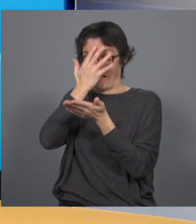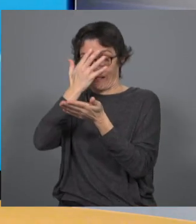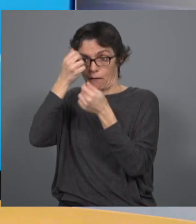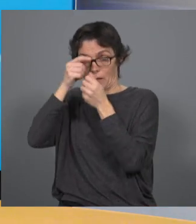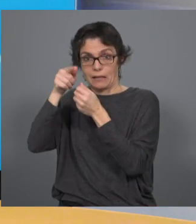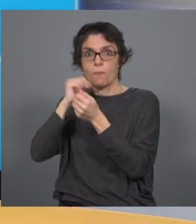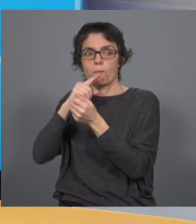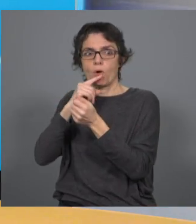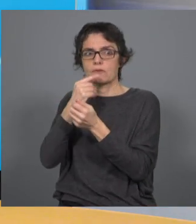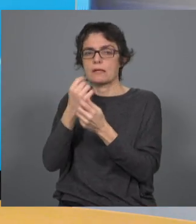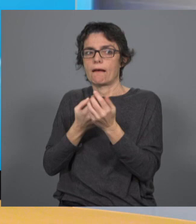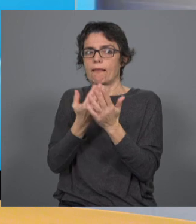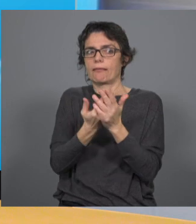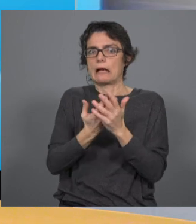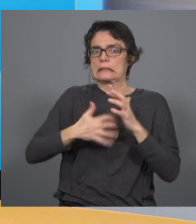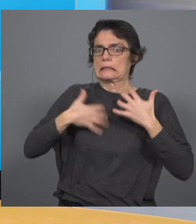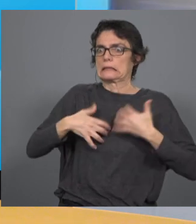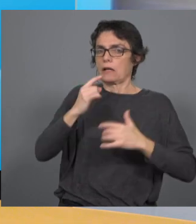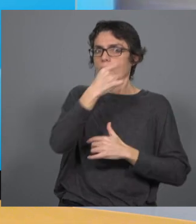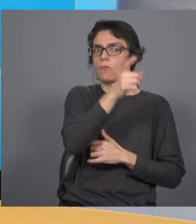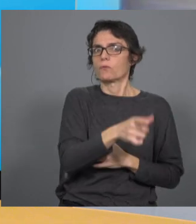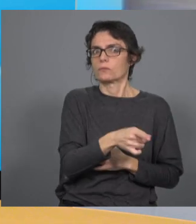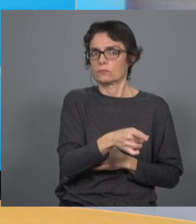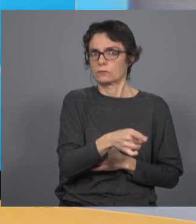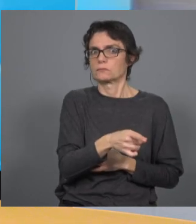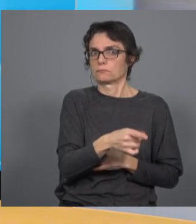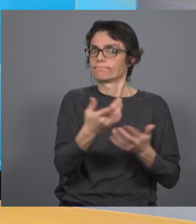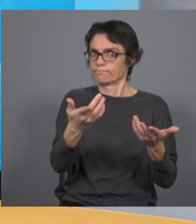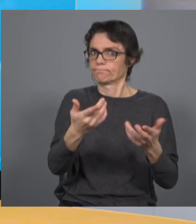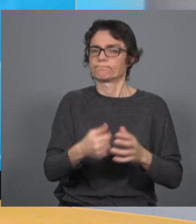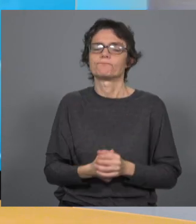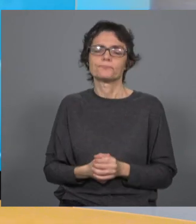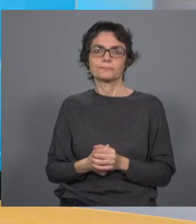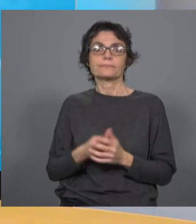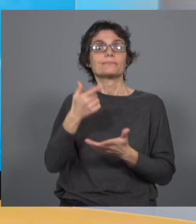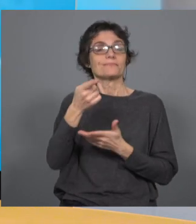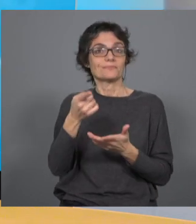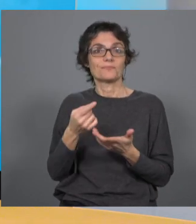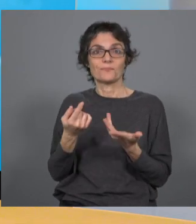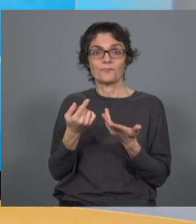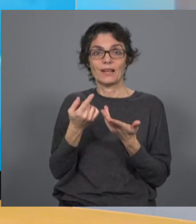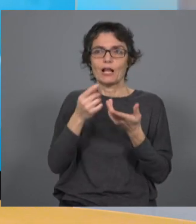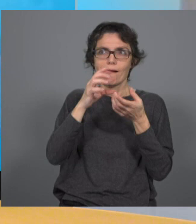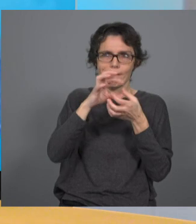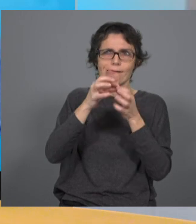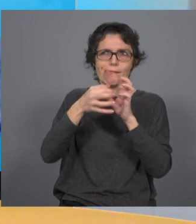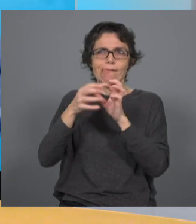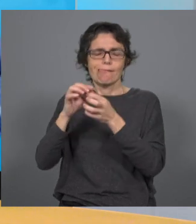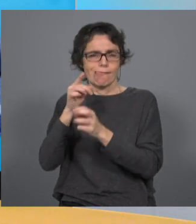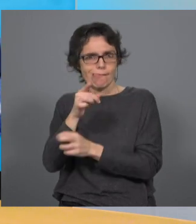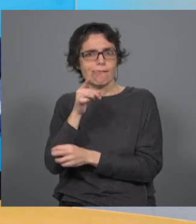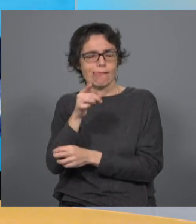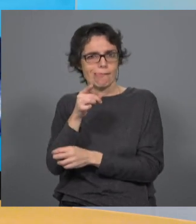Pegando nesse raciocínio da capacidade perturbadora da verdade, podemos dizer que